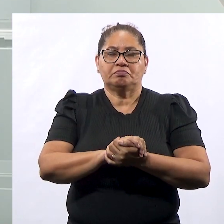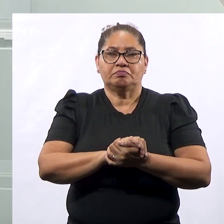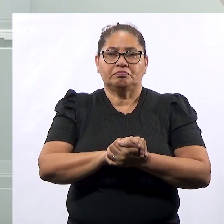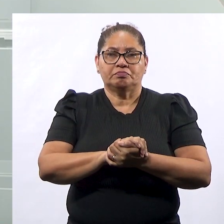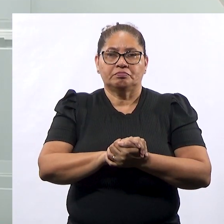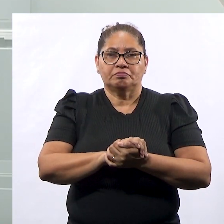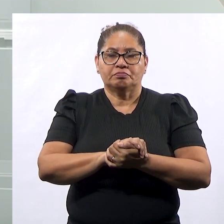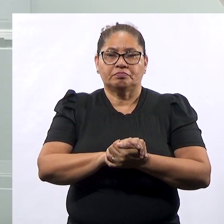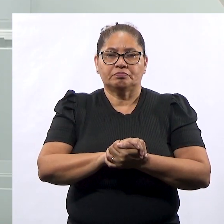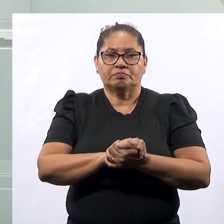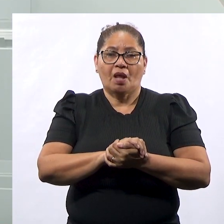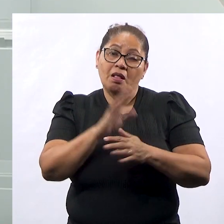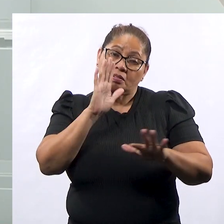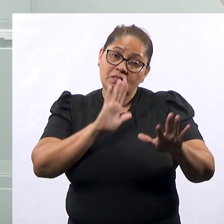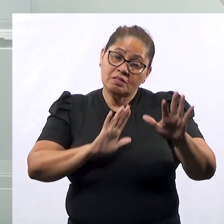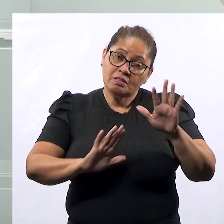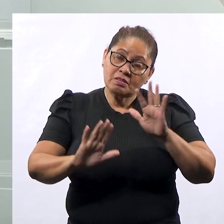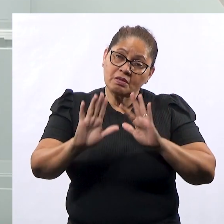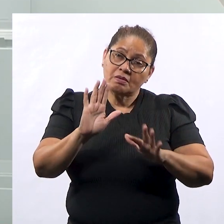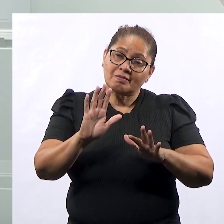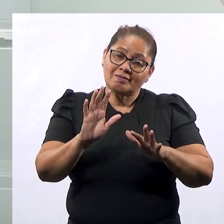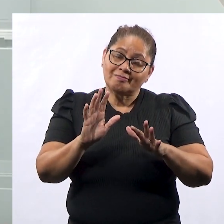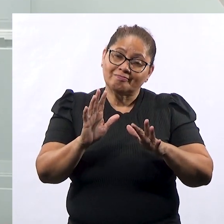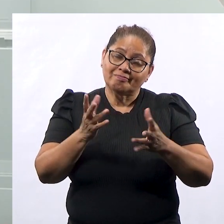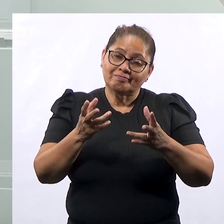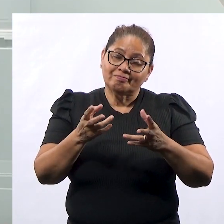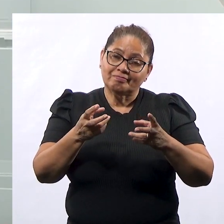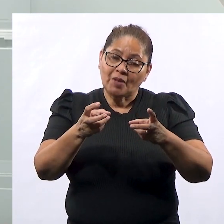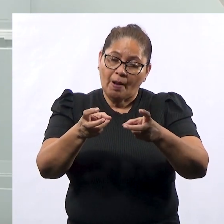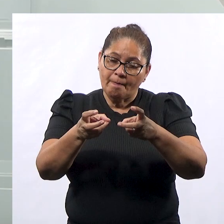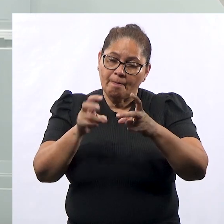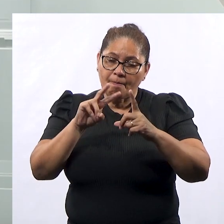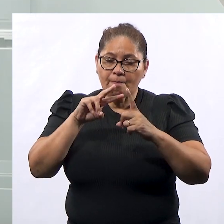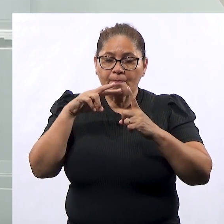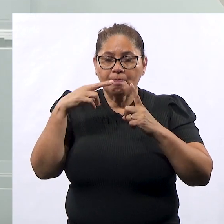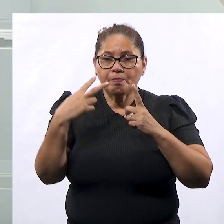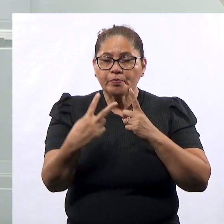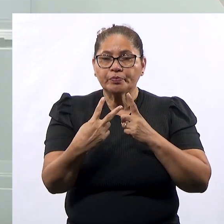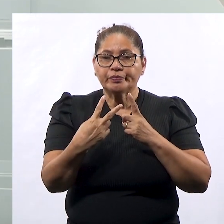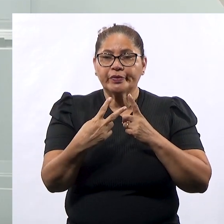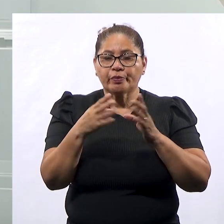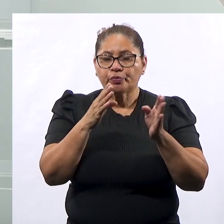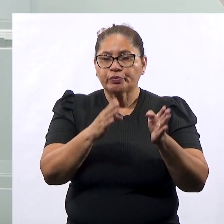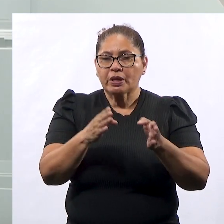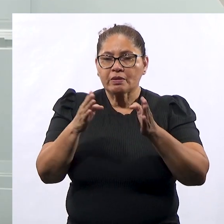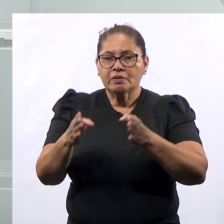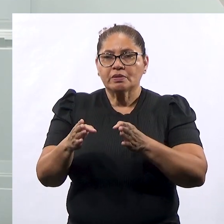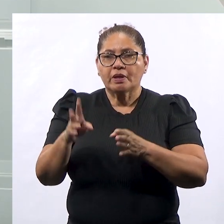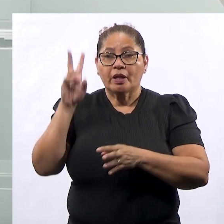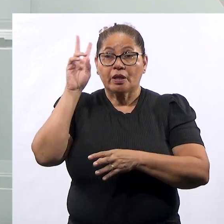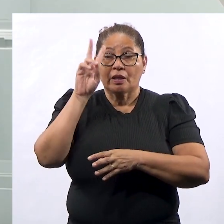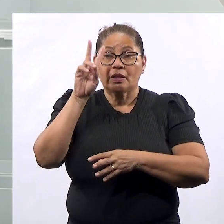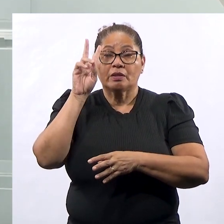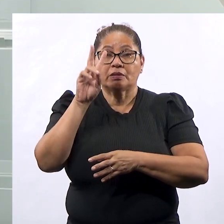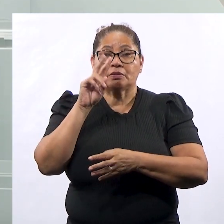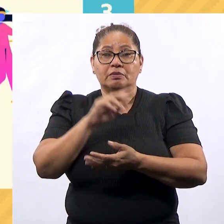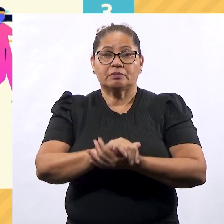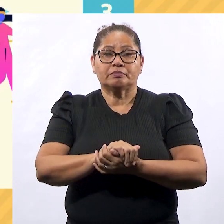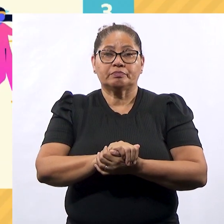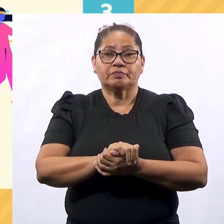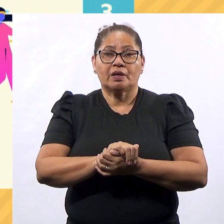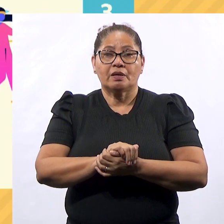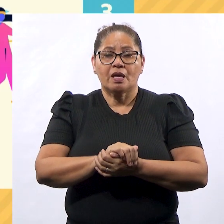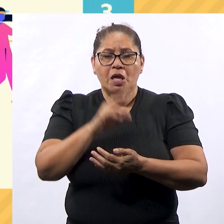histórico-crítica. Então, você vai depender aí da perspectiva que você usa o termo medir. Lembrando